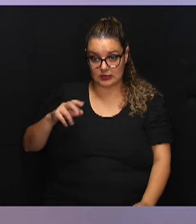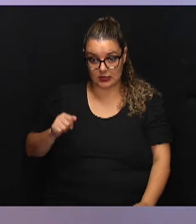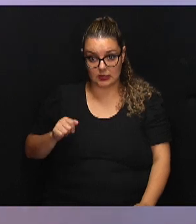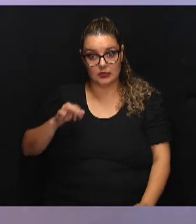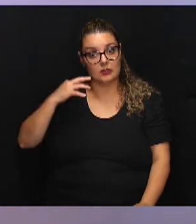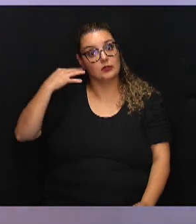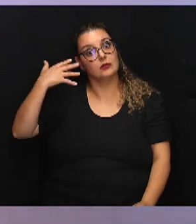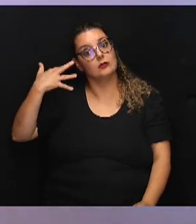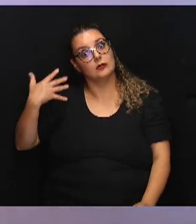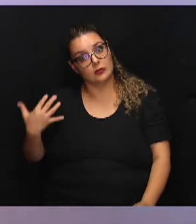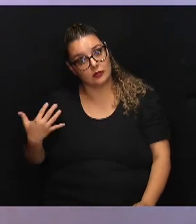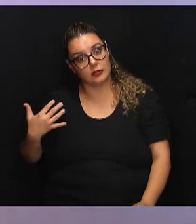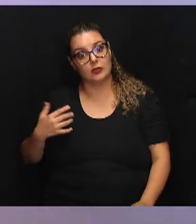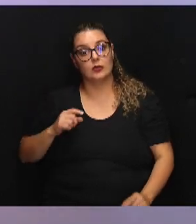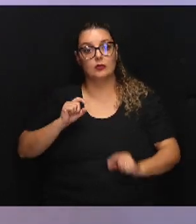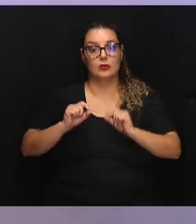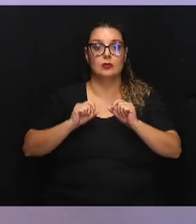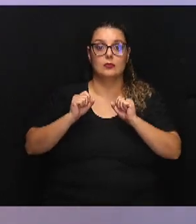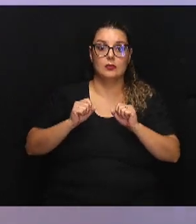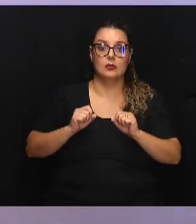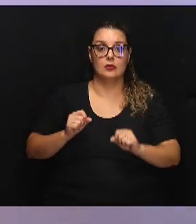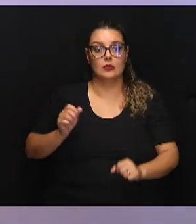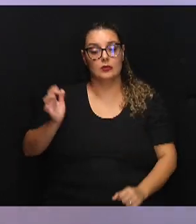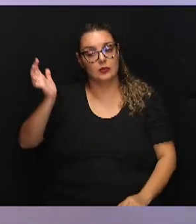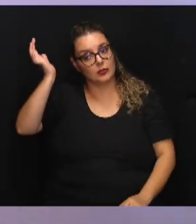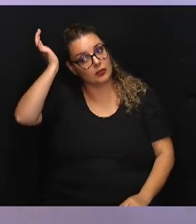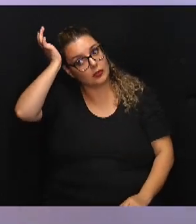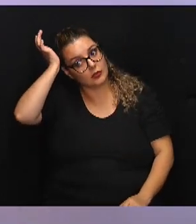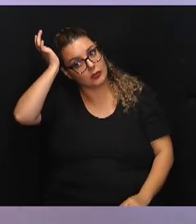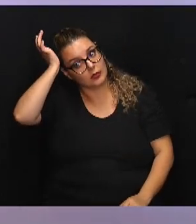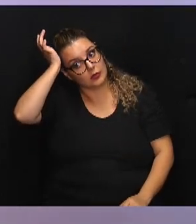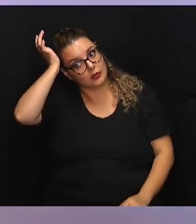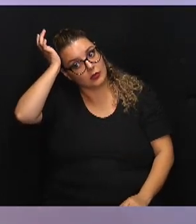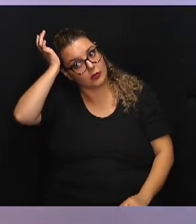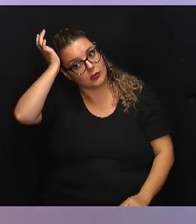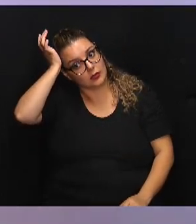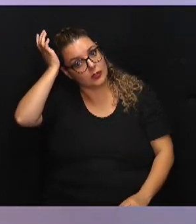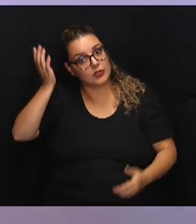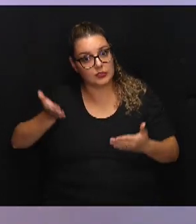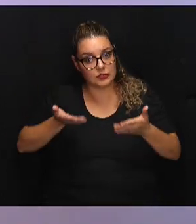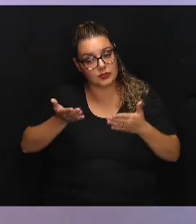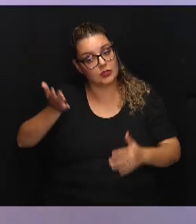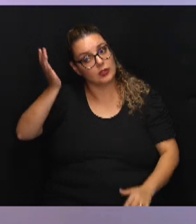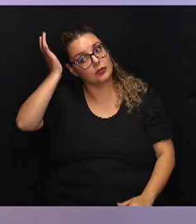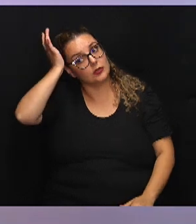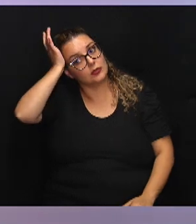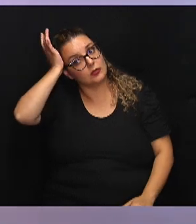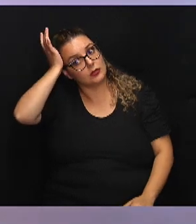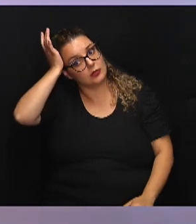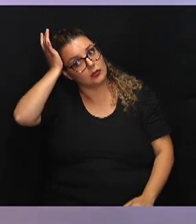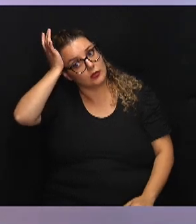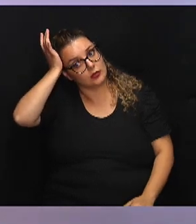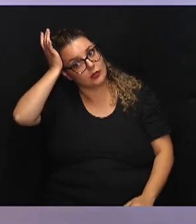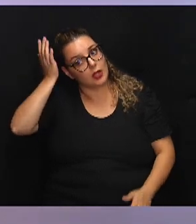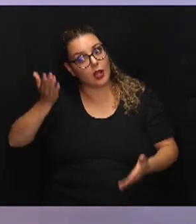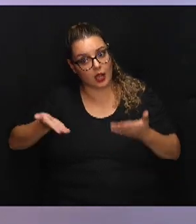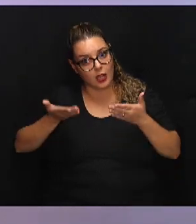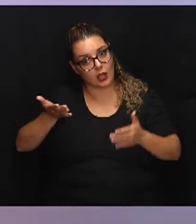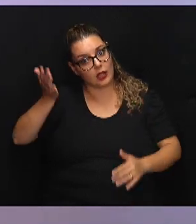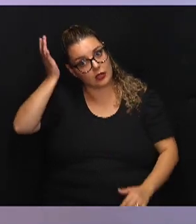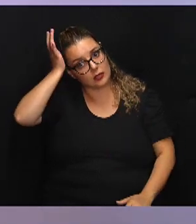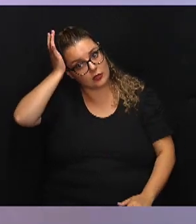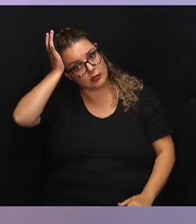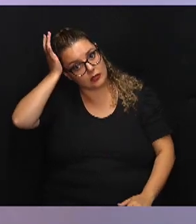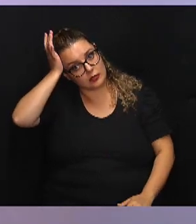sair sozinha. O que a gente pode fazer para ajudar é, assim mesmo, de inclinar a cabeça para o lado do ouvido que está mais tampado,